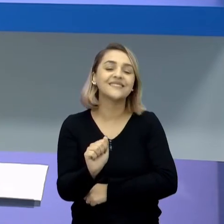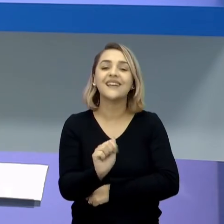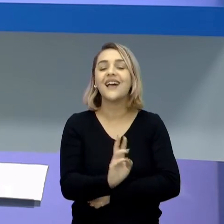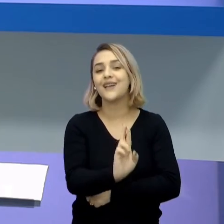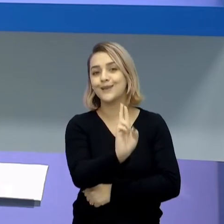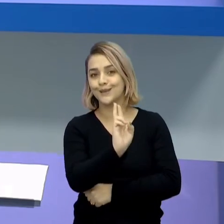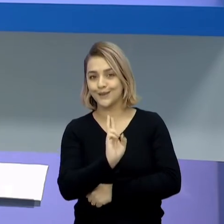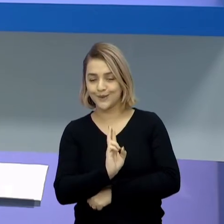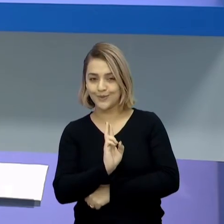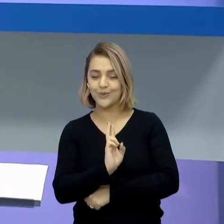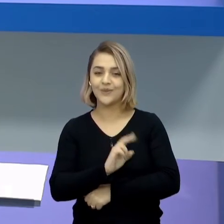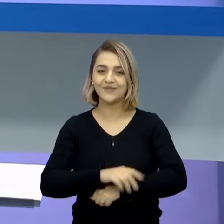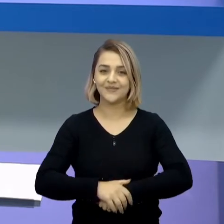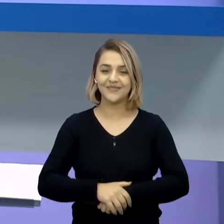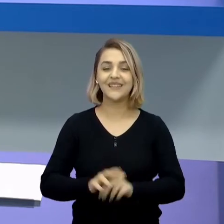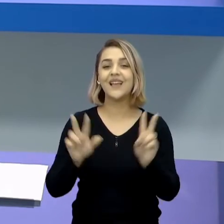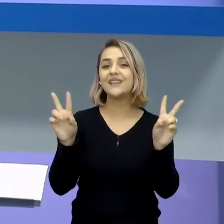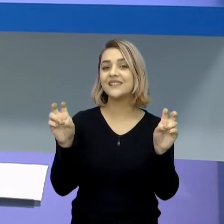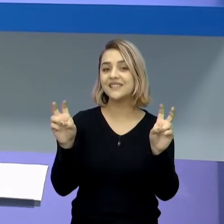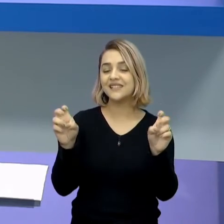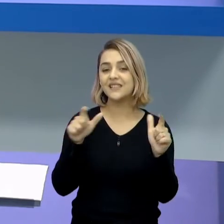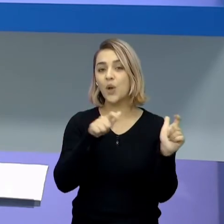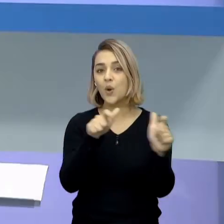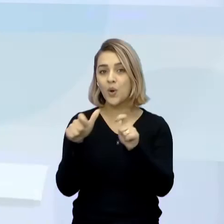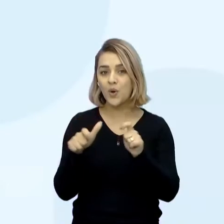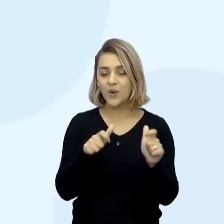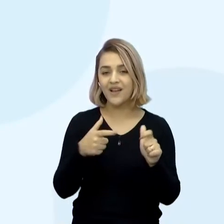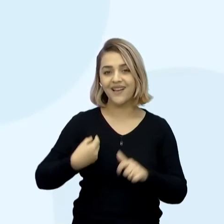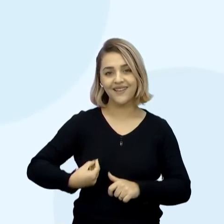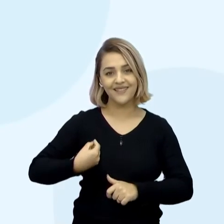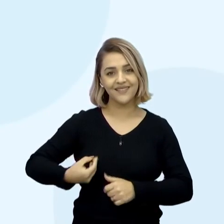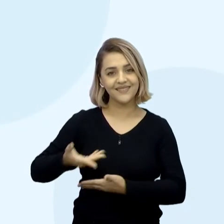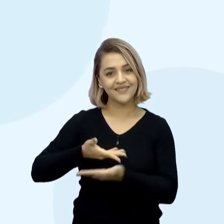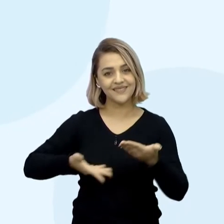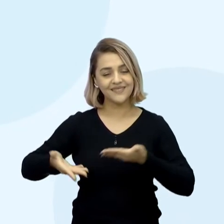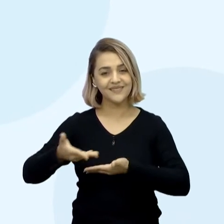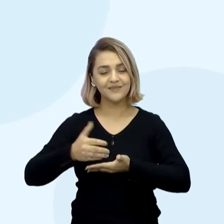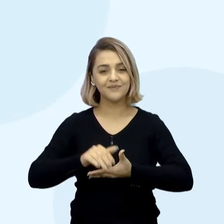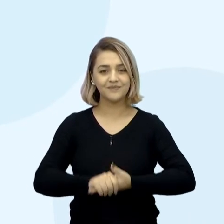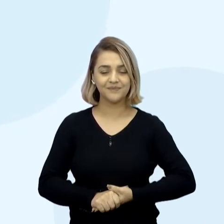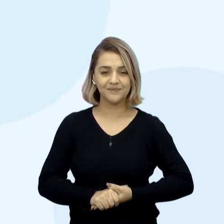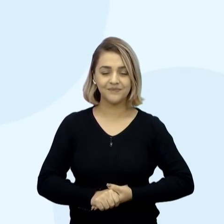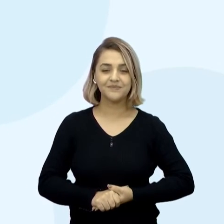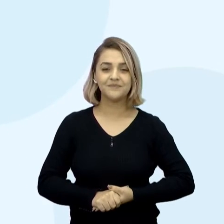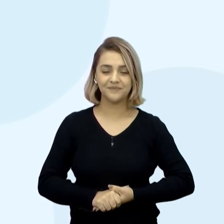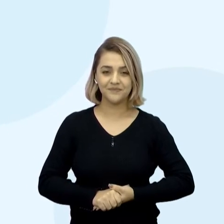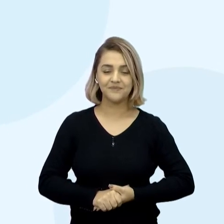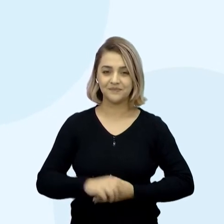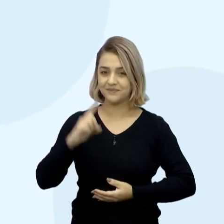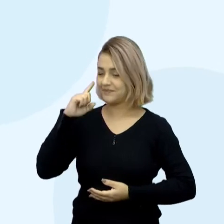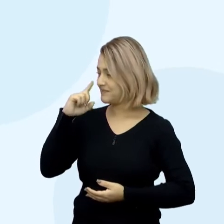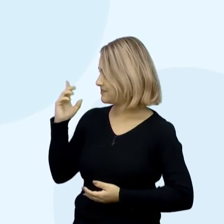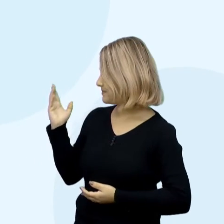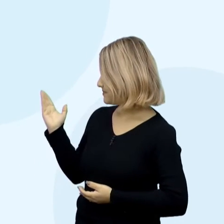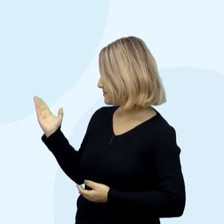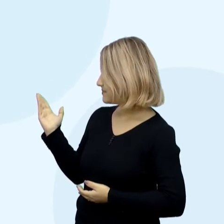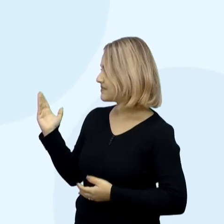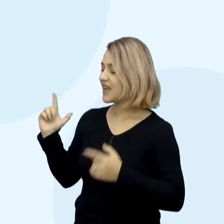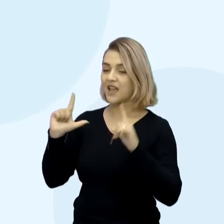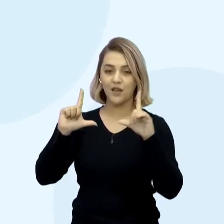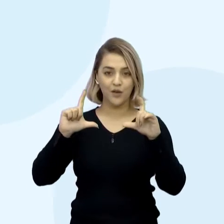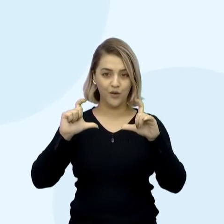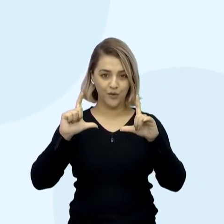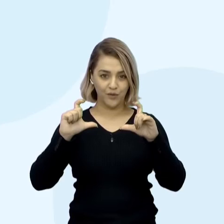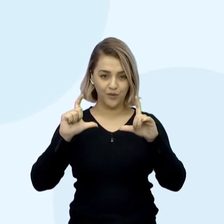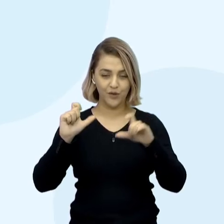com ela sobre a questão dos espaços de vivência. Vamos lá na nossa tela. Aqui a gente tem, né, uma imagem da professora